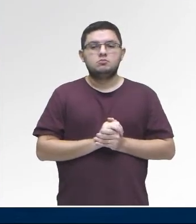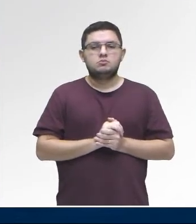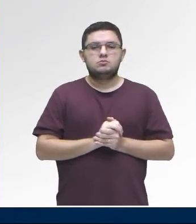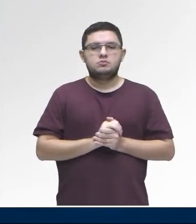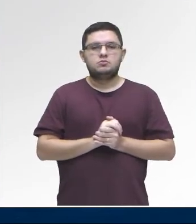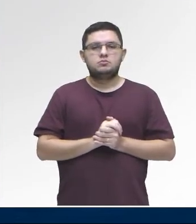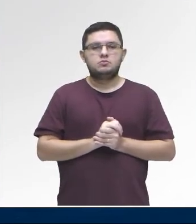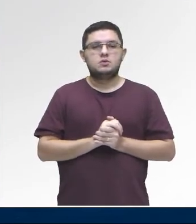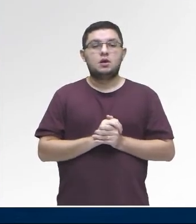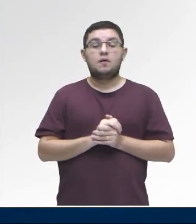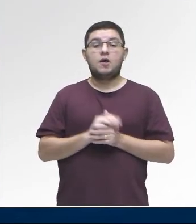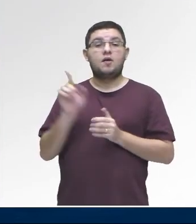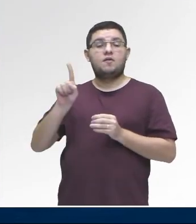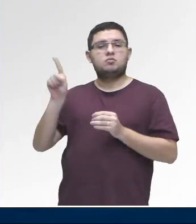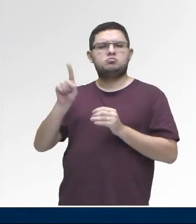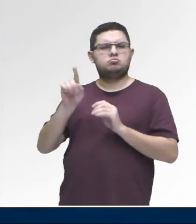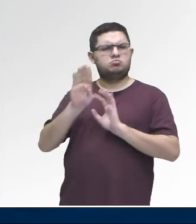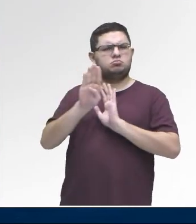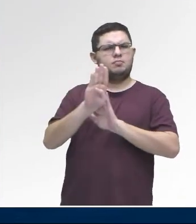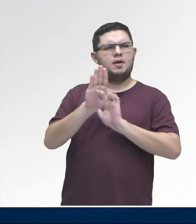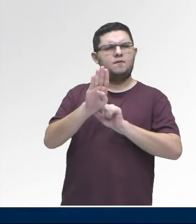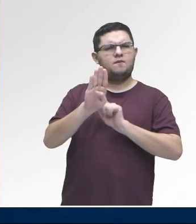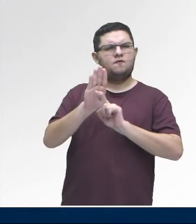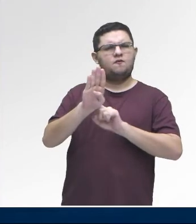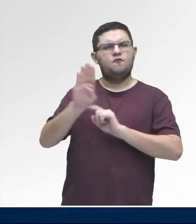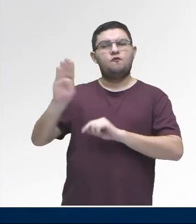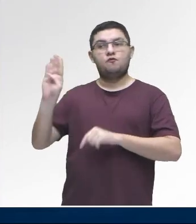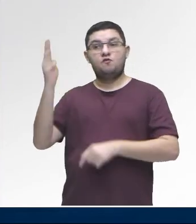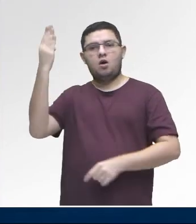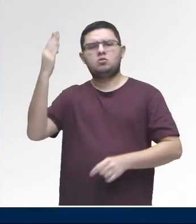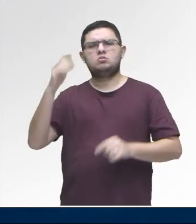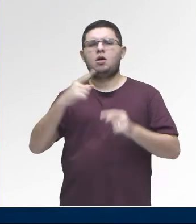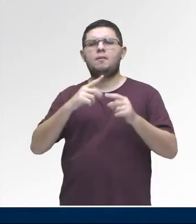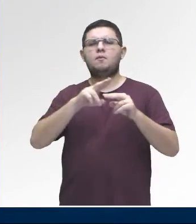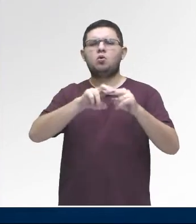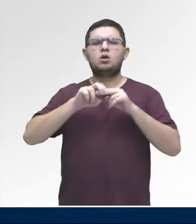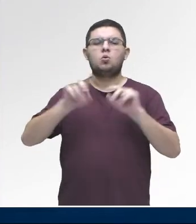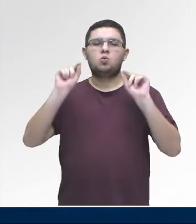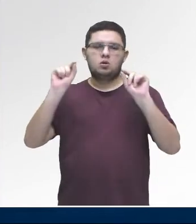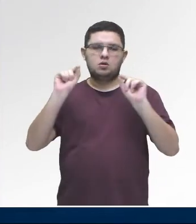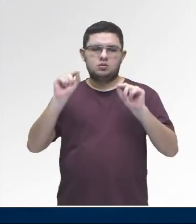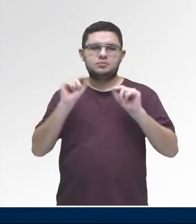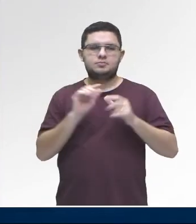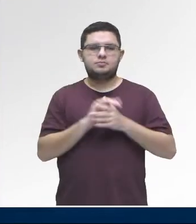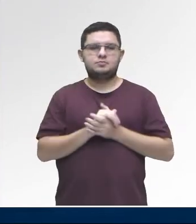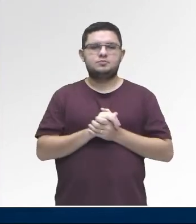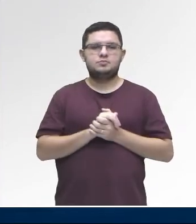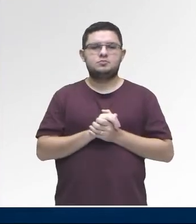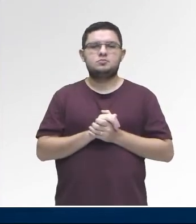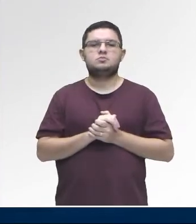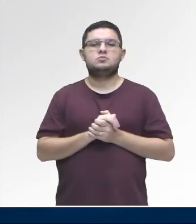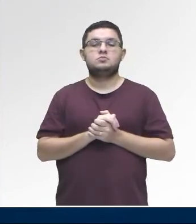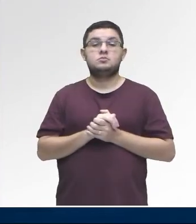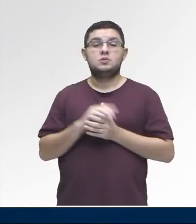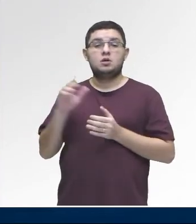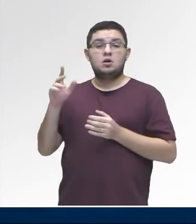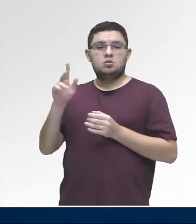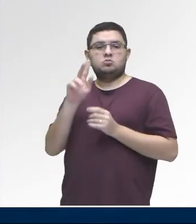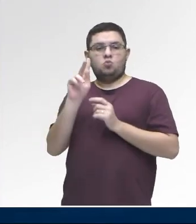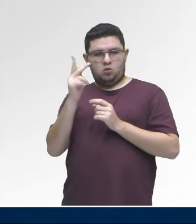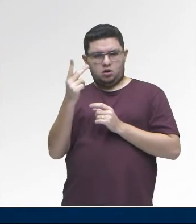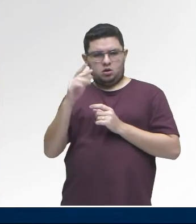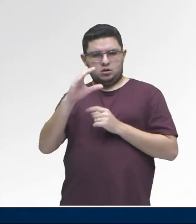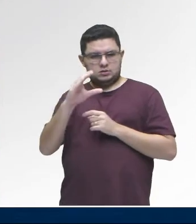Ela é falsa, gente, porque o ácido hiporcloroso é o